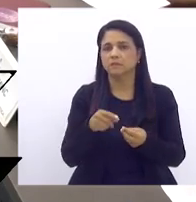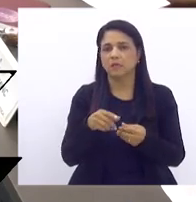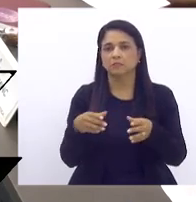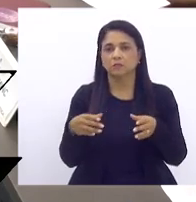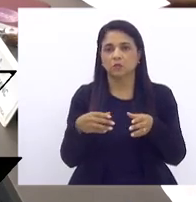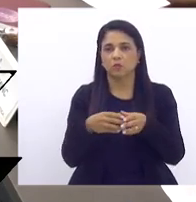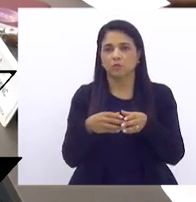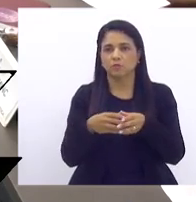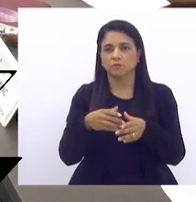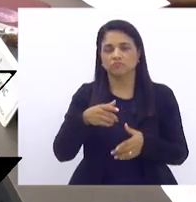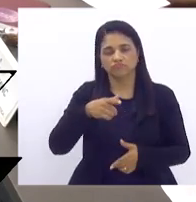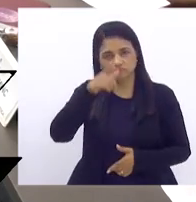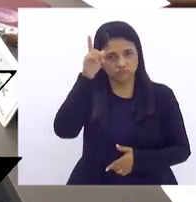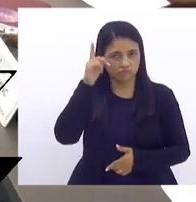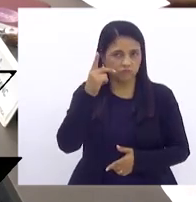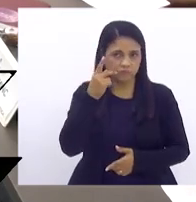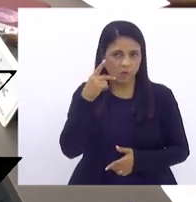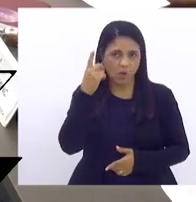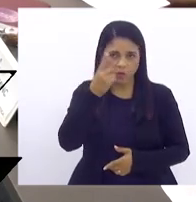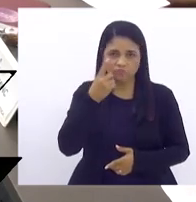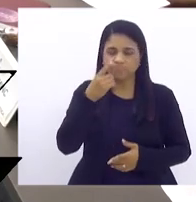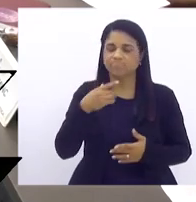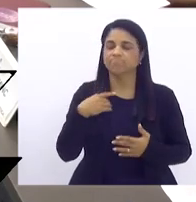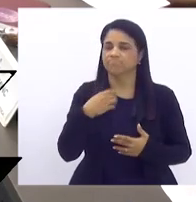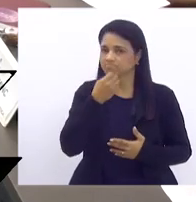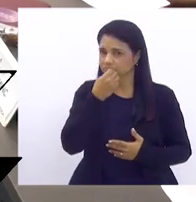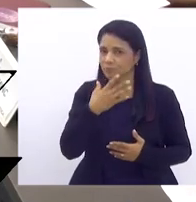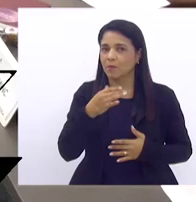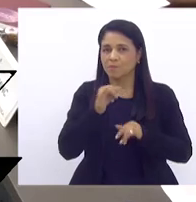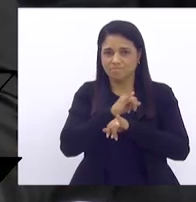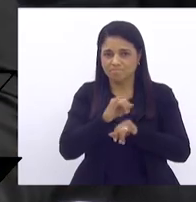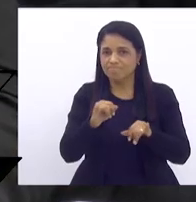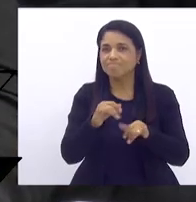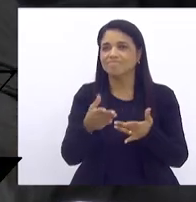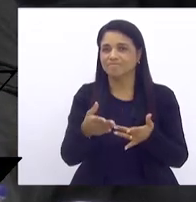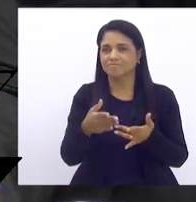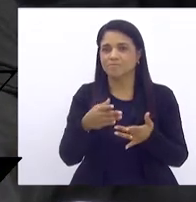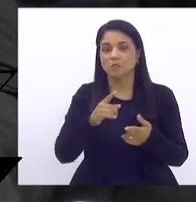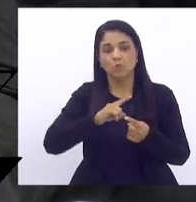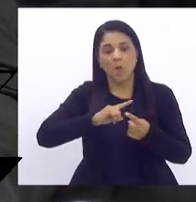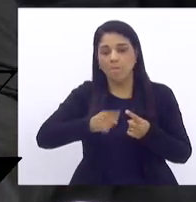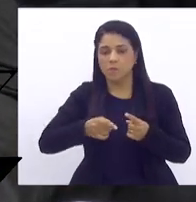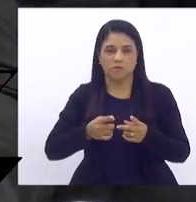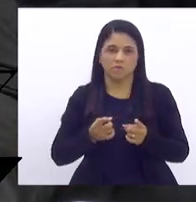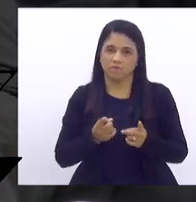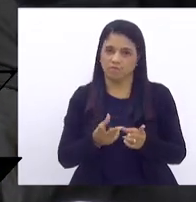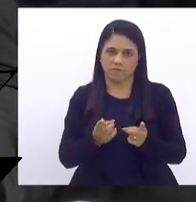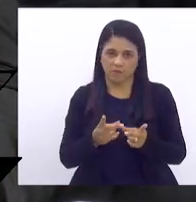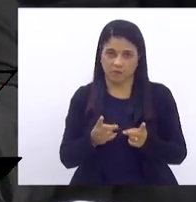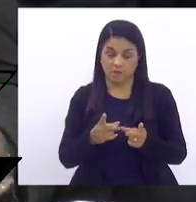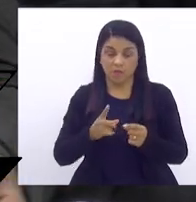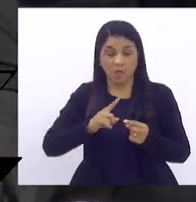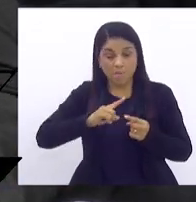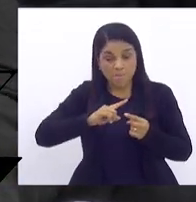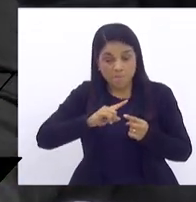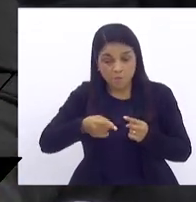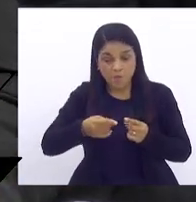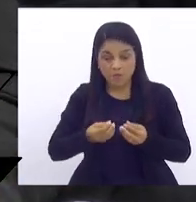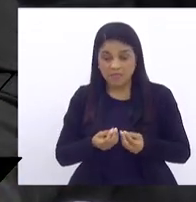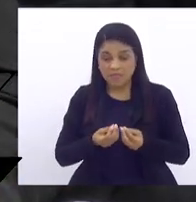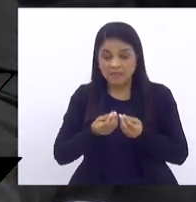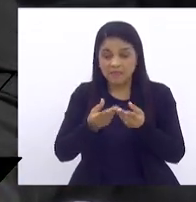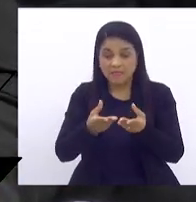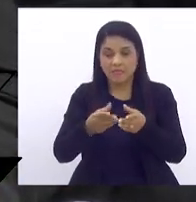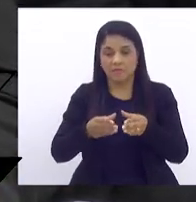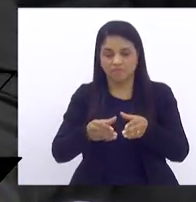O deputado Luiz Paulo foi bem feliz de falar quanto a isso, que não é proibir de vender, é proibir de entregar o recipiente de